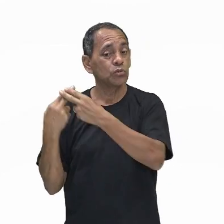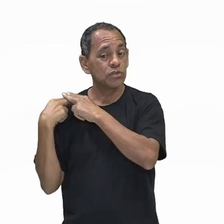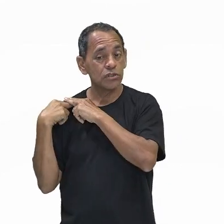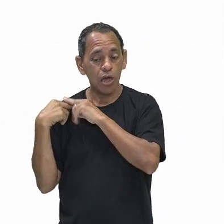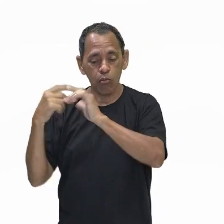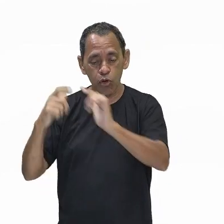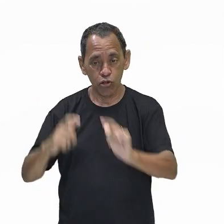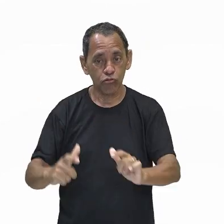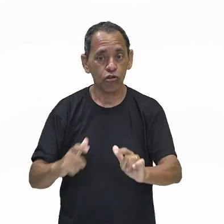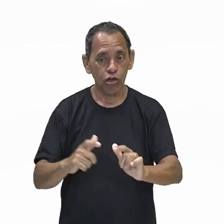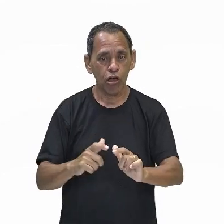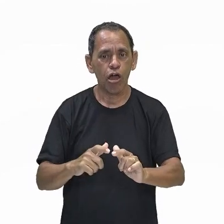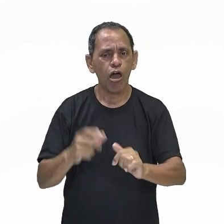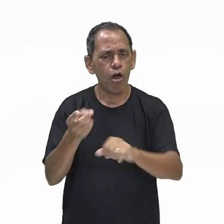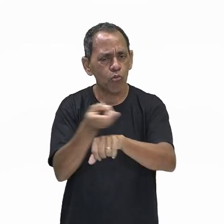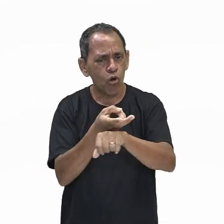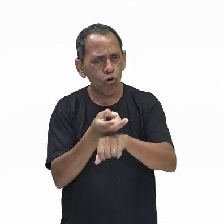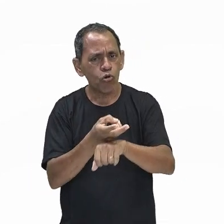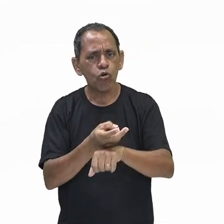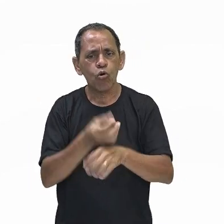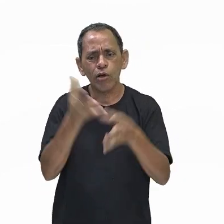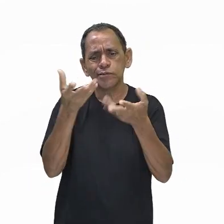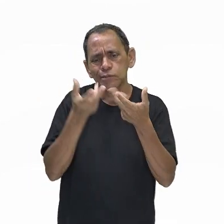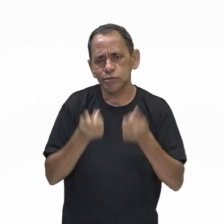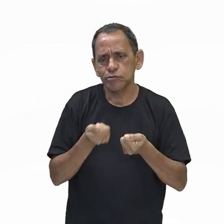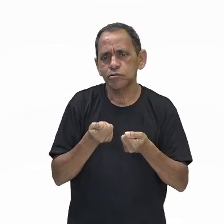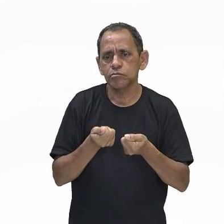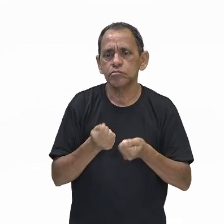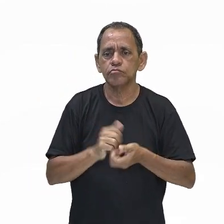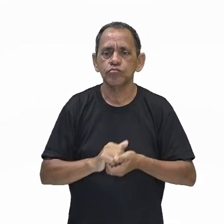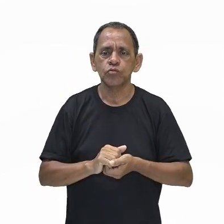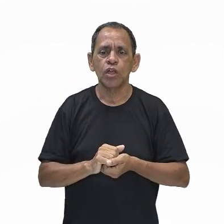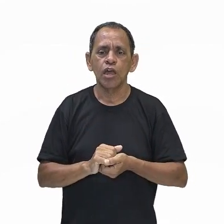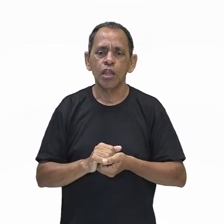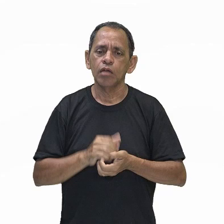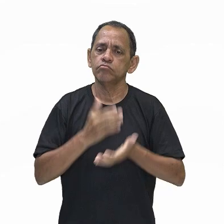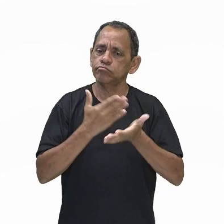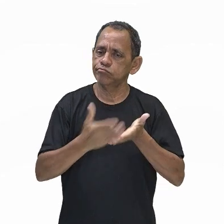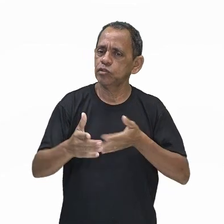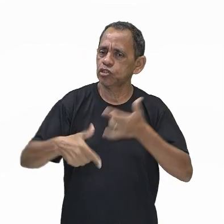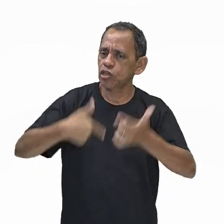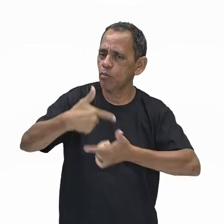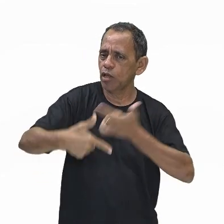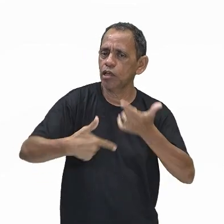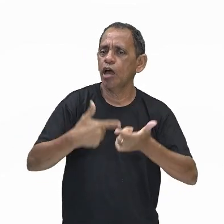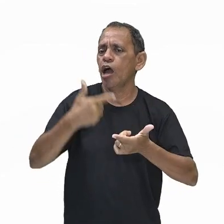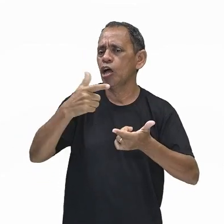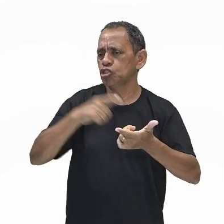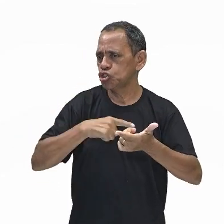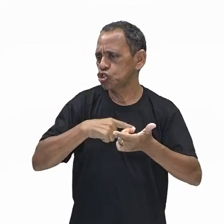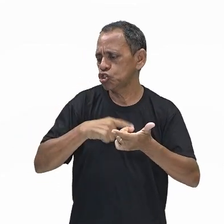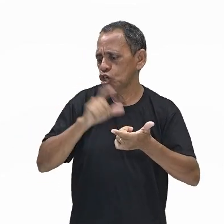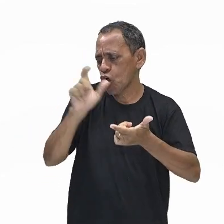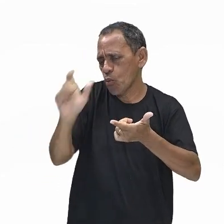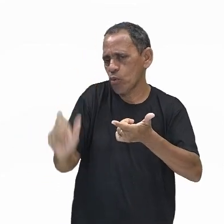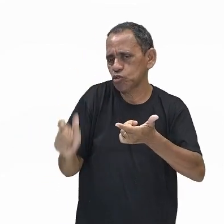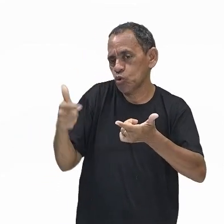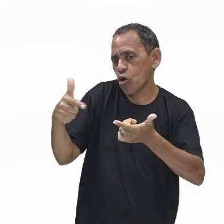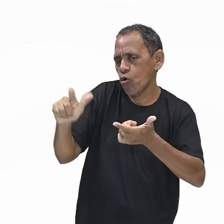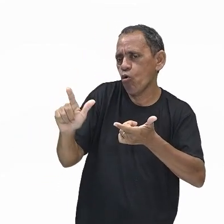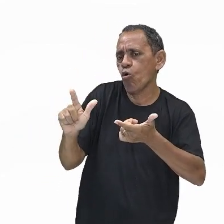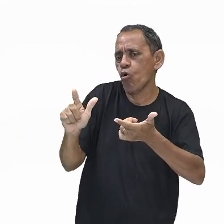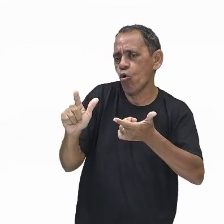chefe dela. Aí tem a Glória, que era uma colega de trabalho da Macabea, que é a nossa protagonista, certo? E